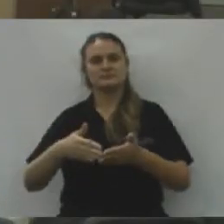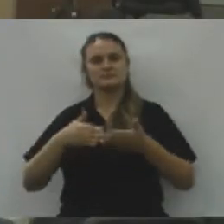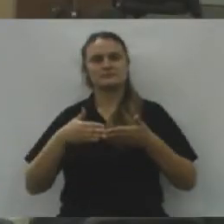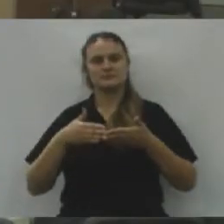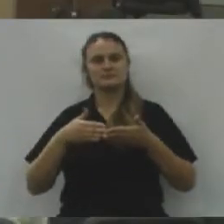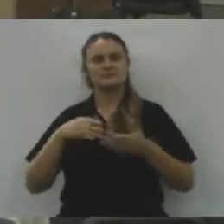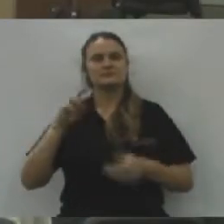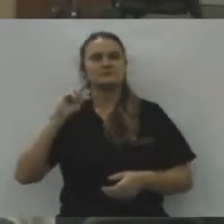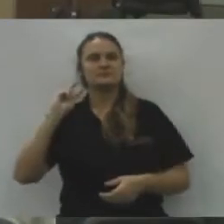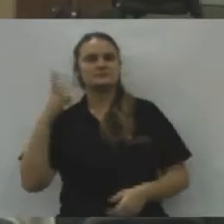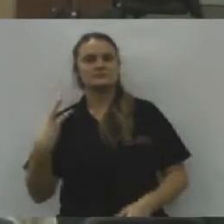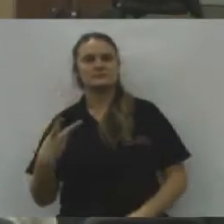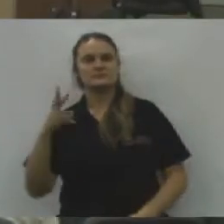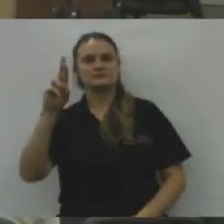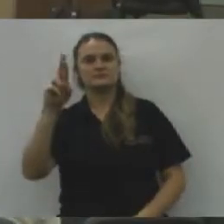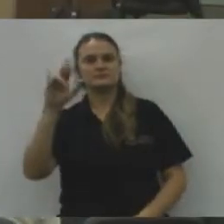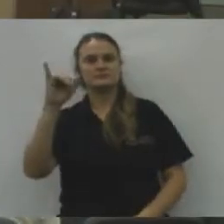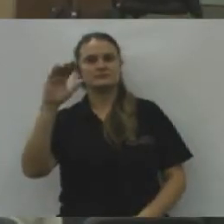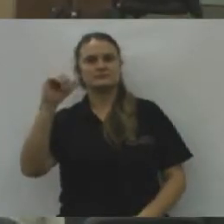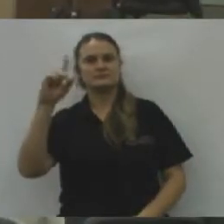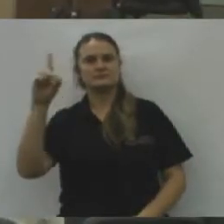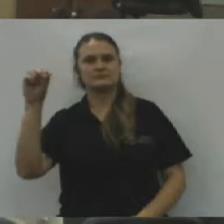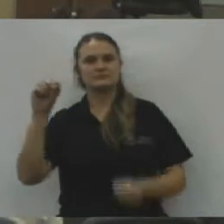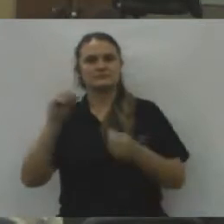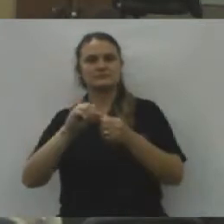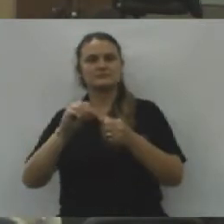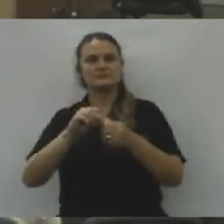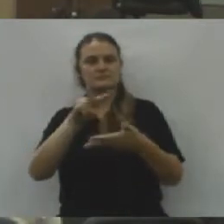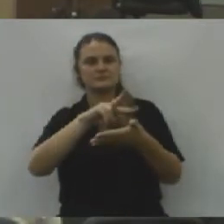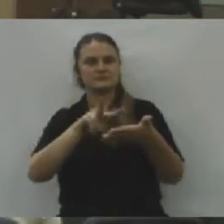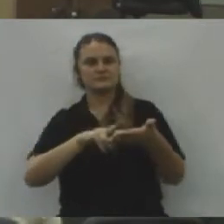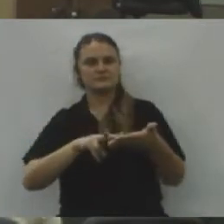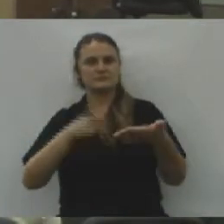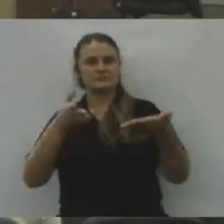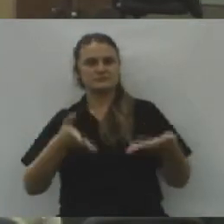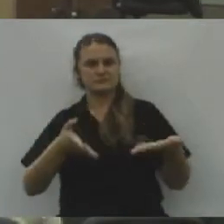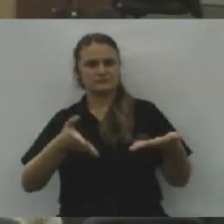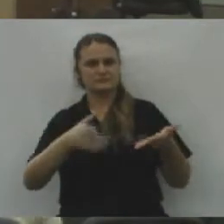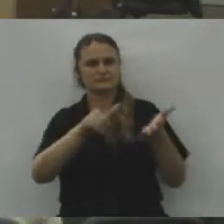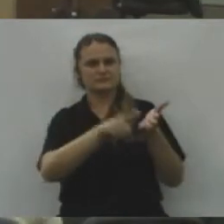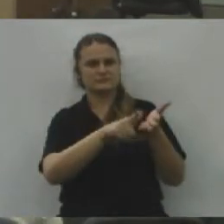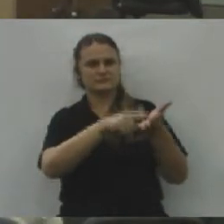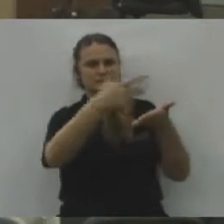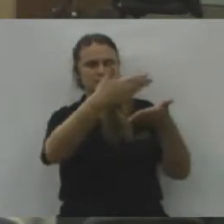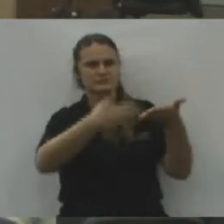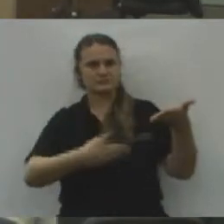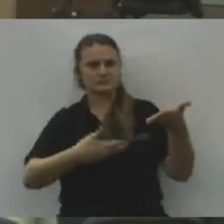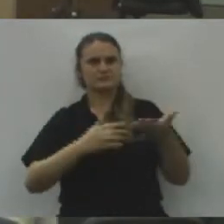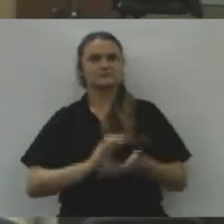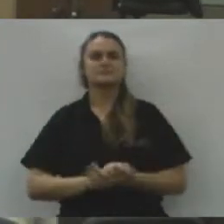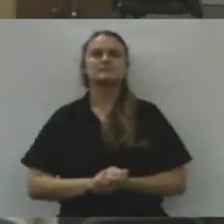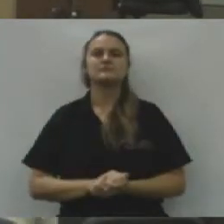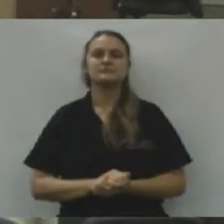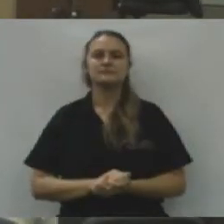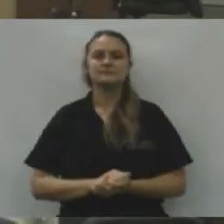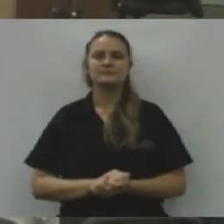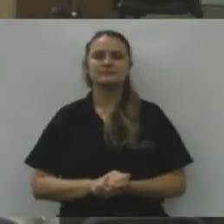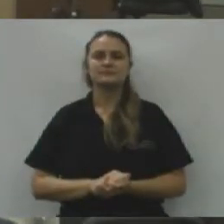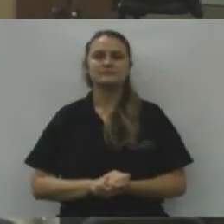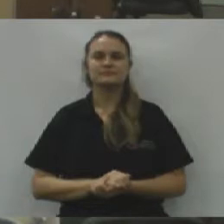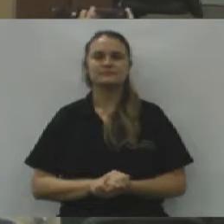Solicito ao vereador Adriano Sass para que proceda à leitura da matéria constante do expediente do dia.